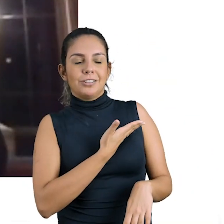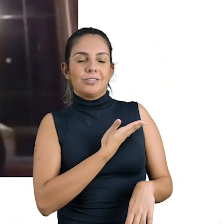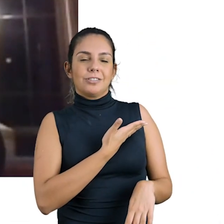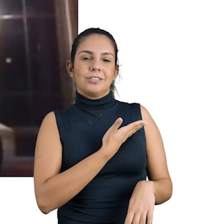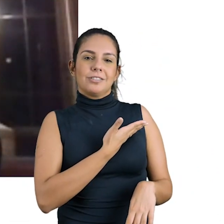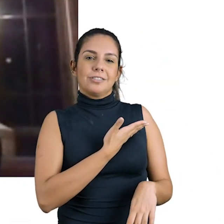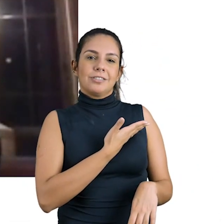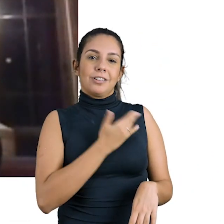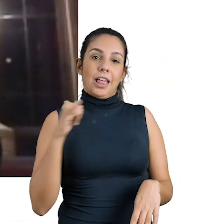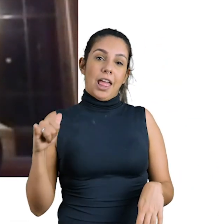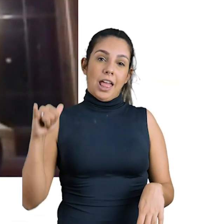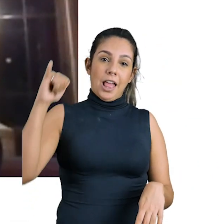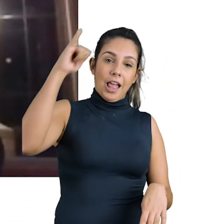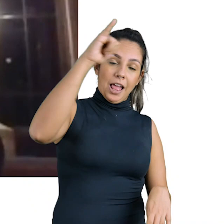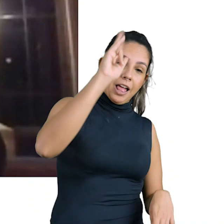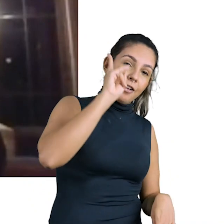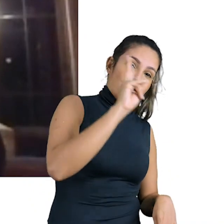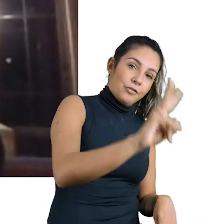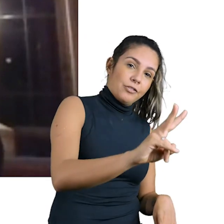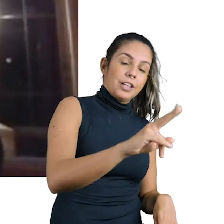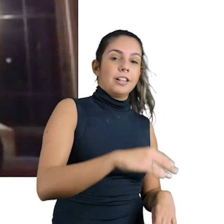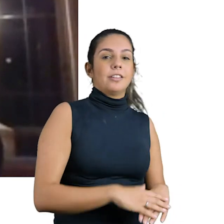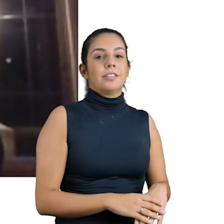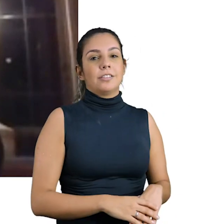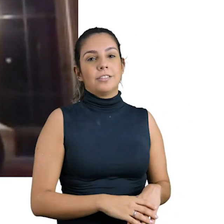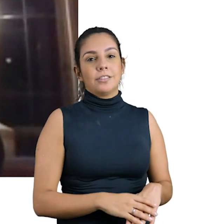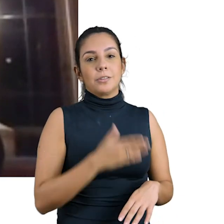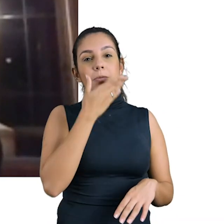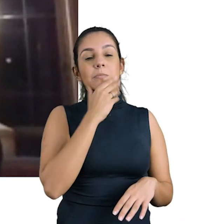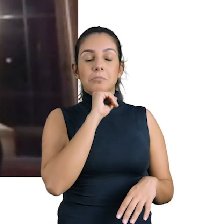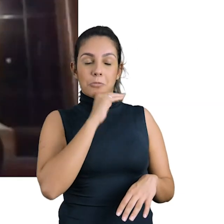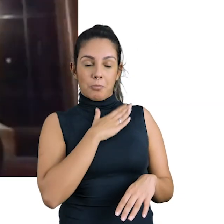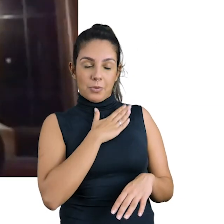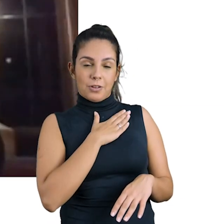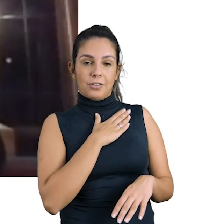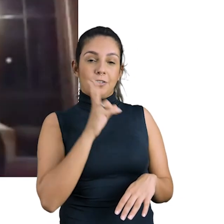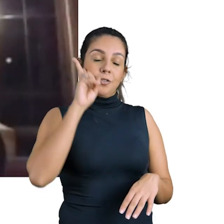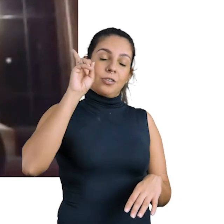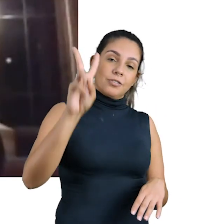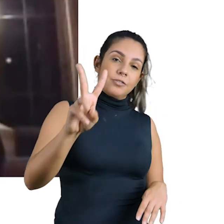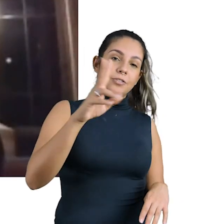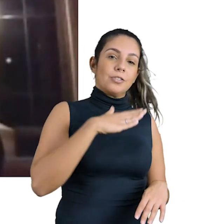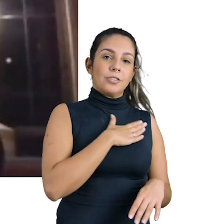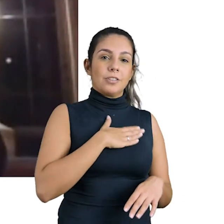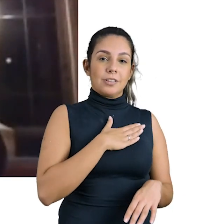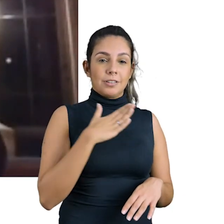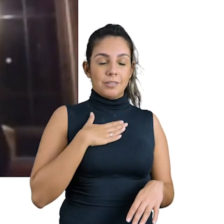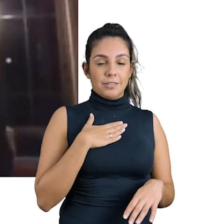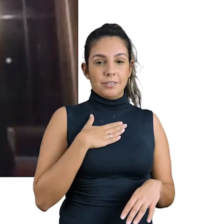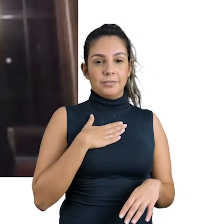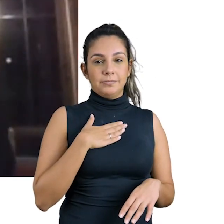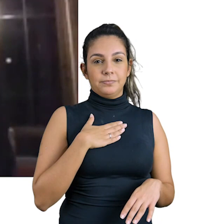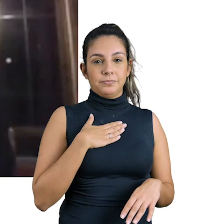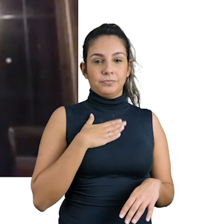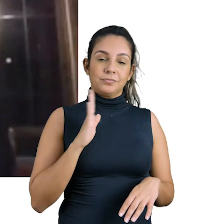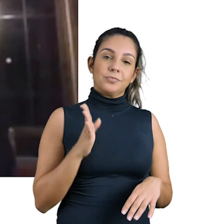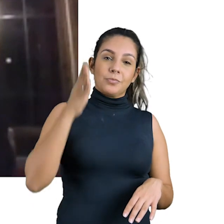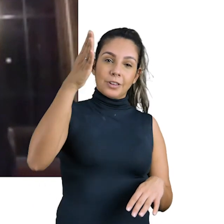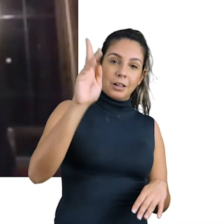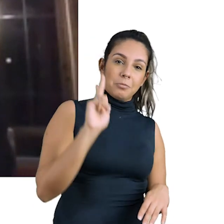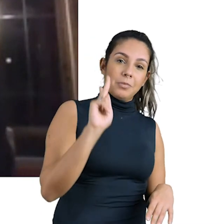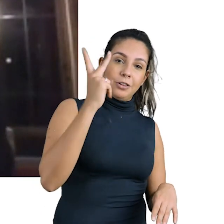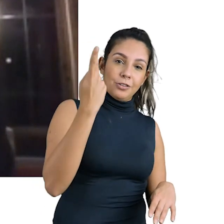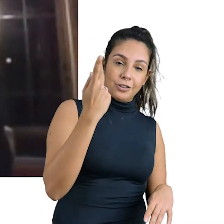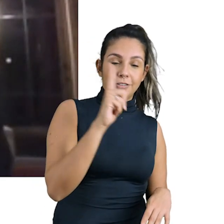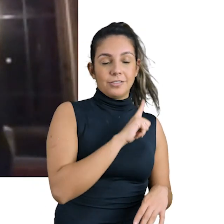eu gostaria de pegar um avião e ver o Alberto da Costa e Silva, que é um pai para mim. Eu gostaria de ir a Belo